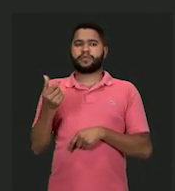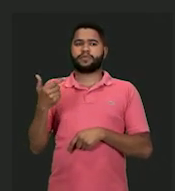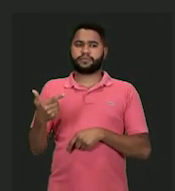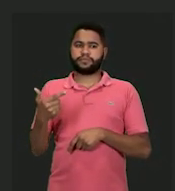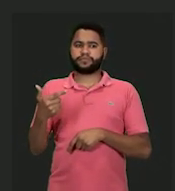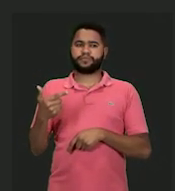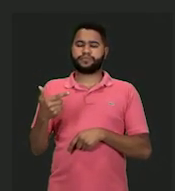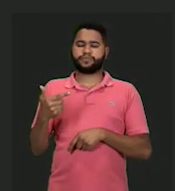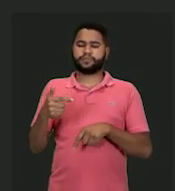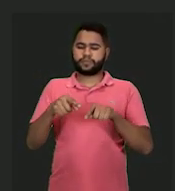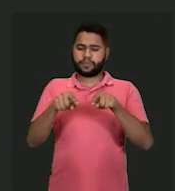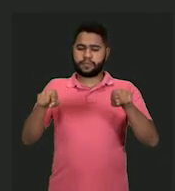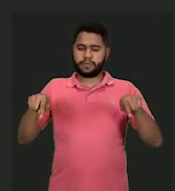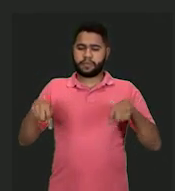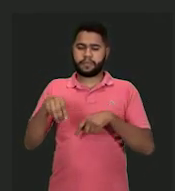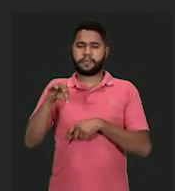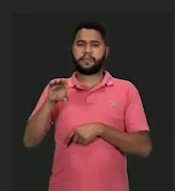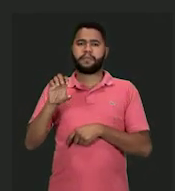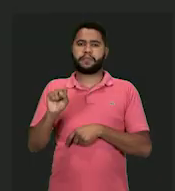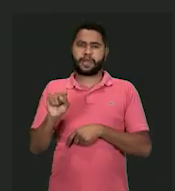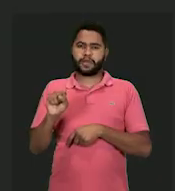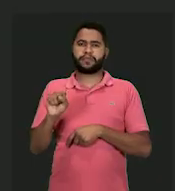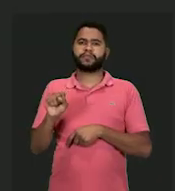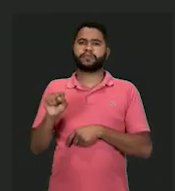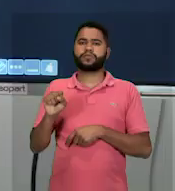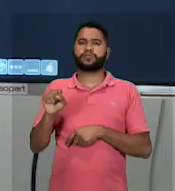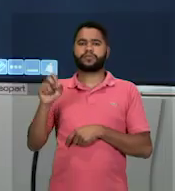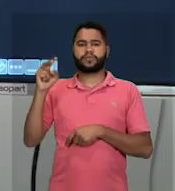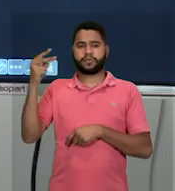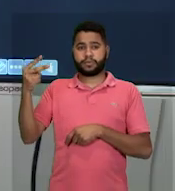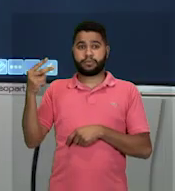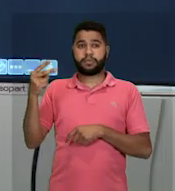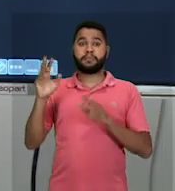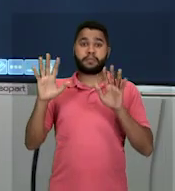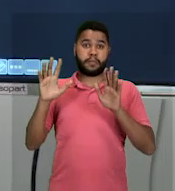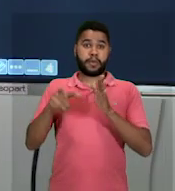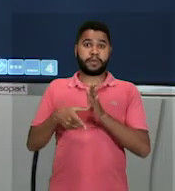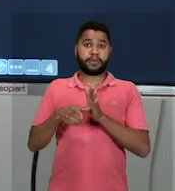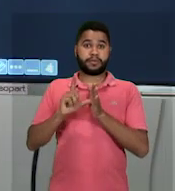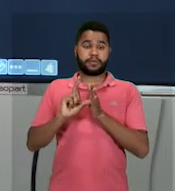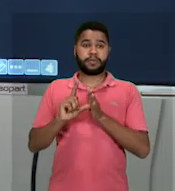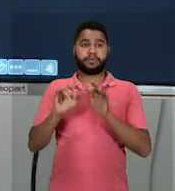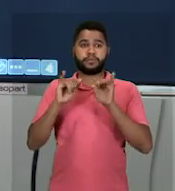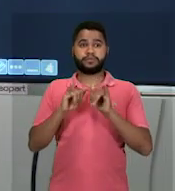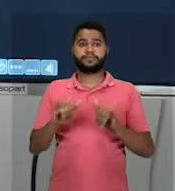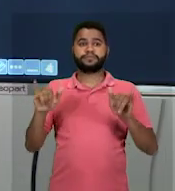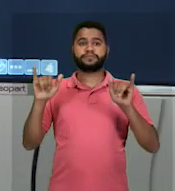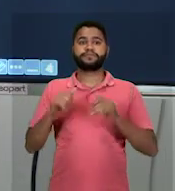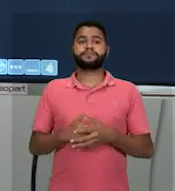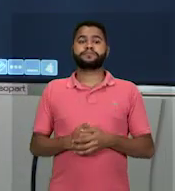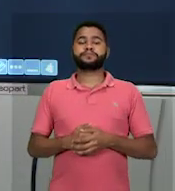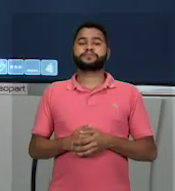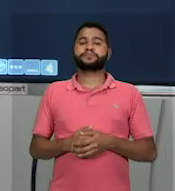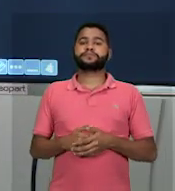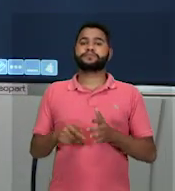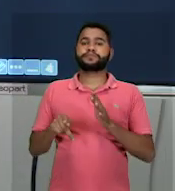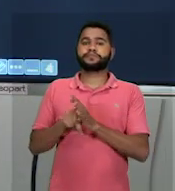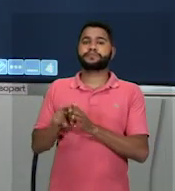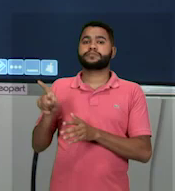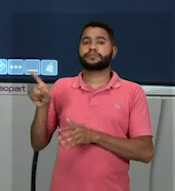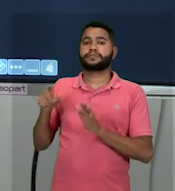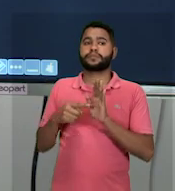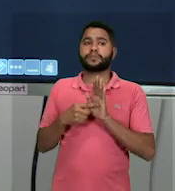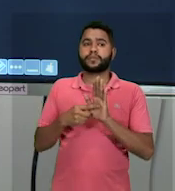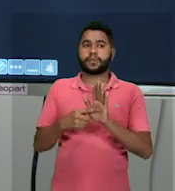0,062 metro quadrado. Dois comentários antes da gente continuar, tá? Densidade foi definida